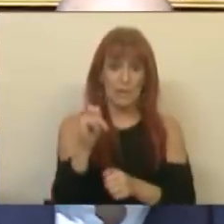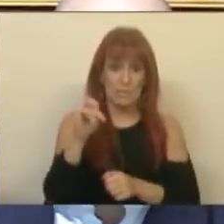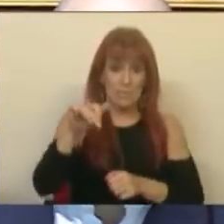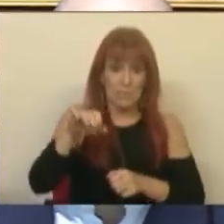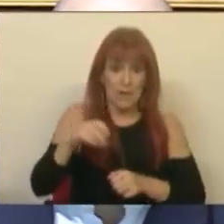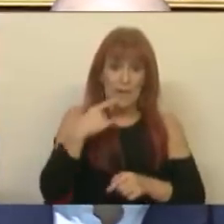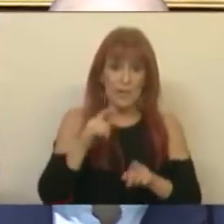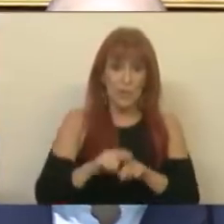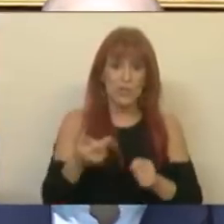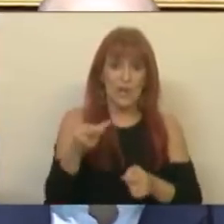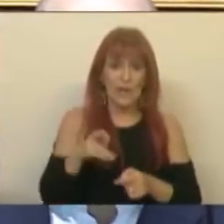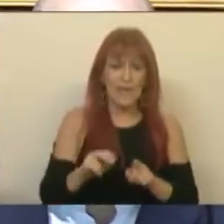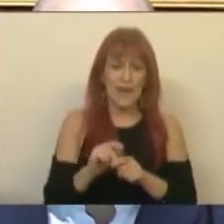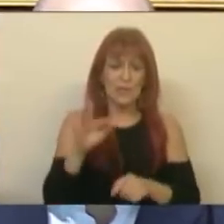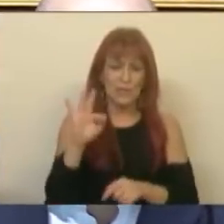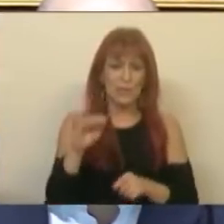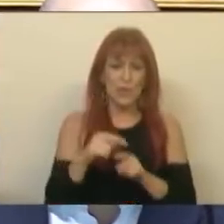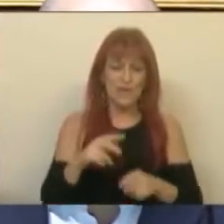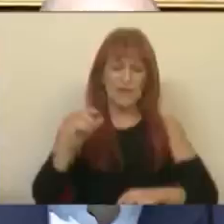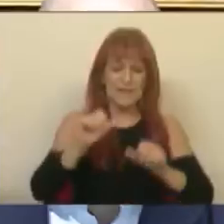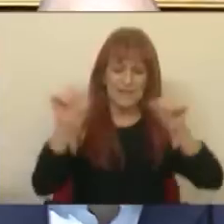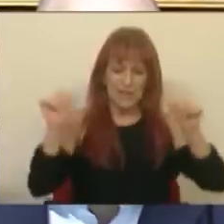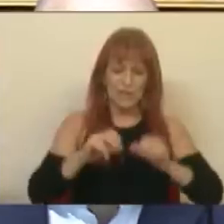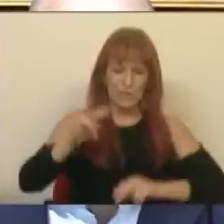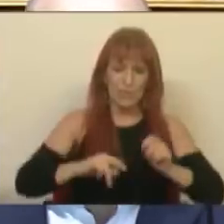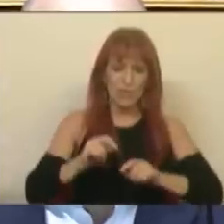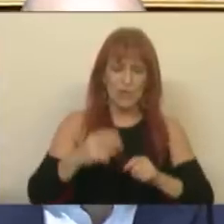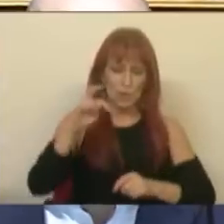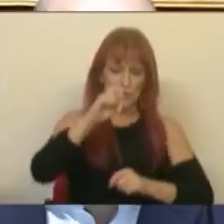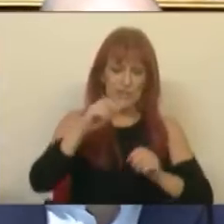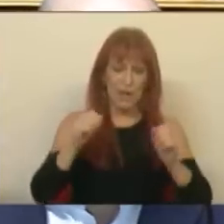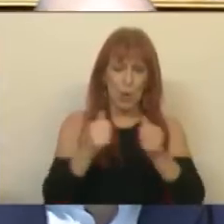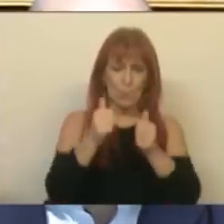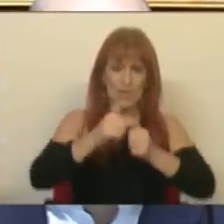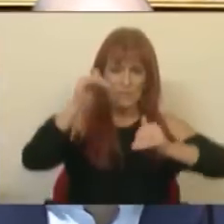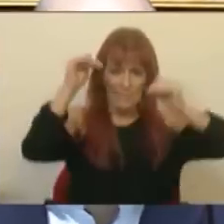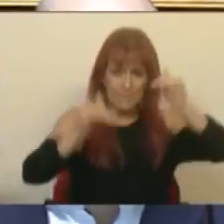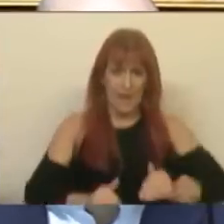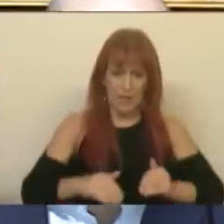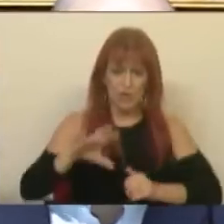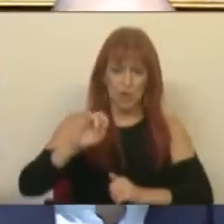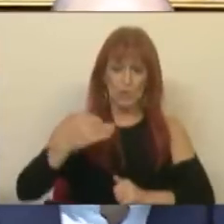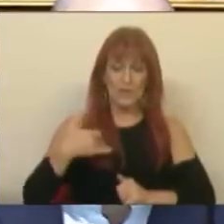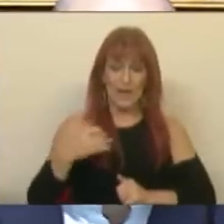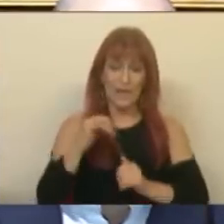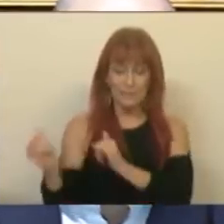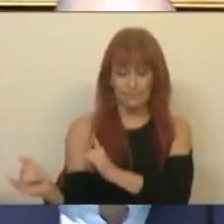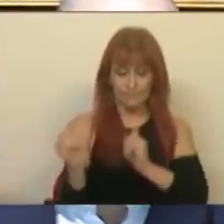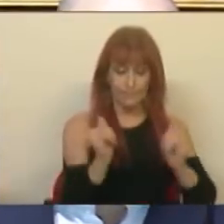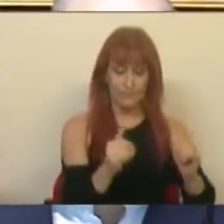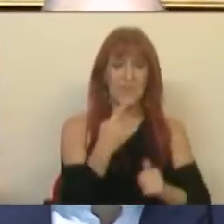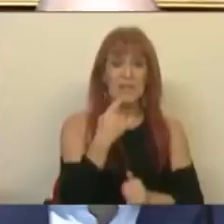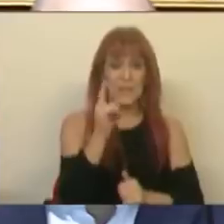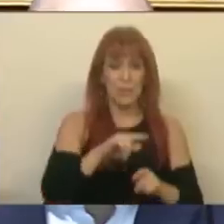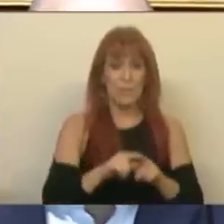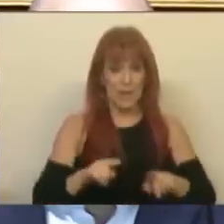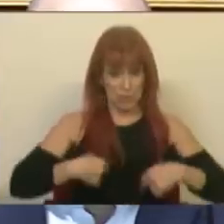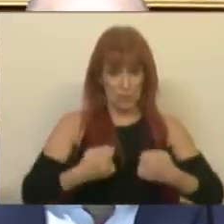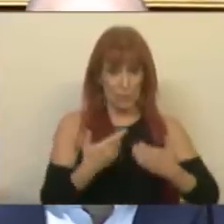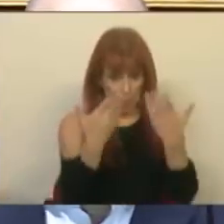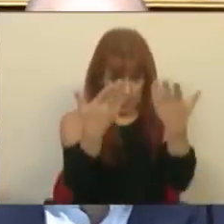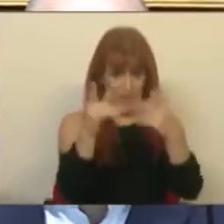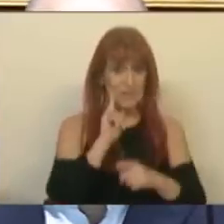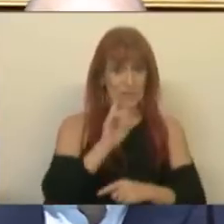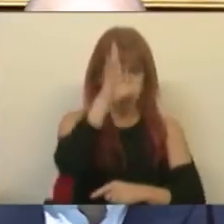e a taquição diz que o nosso sistema fiscal é o terceiro menos competitivo da ocde por outro lado diz a sua própria